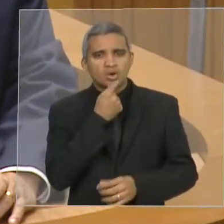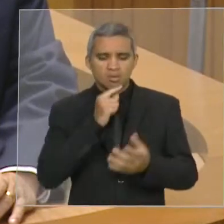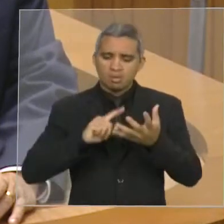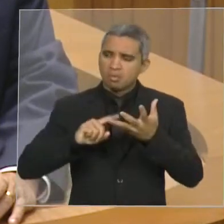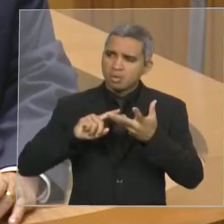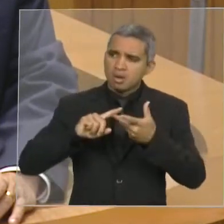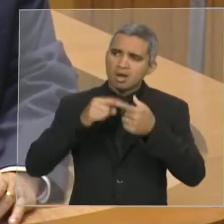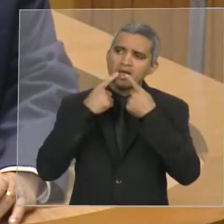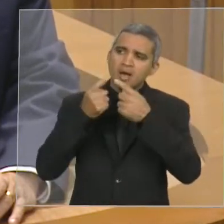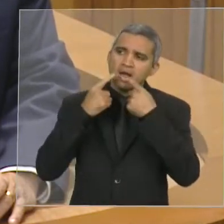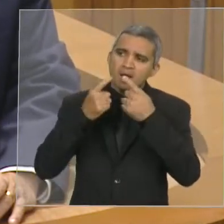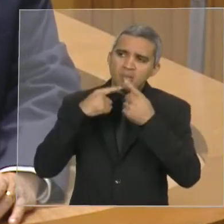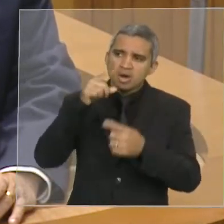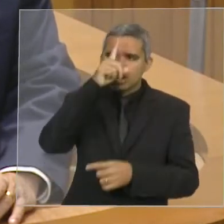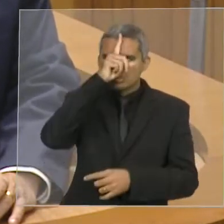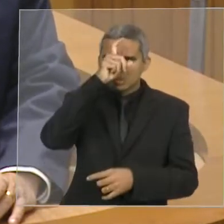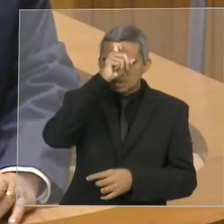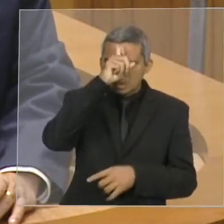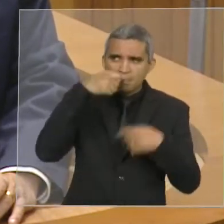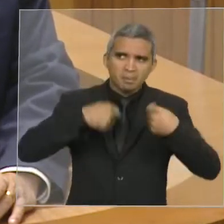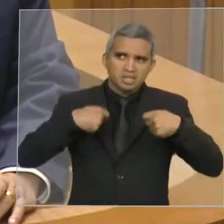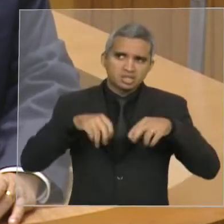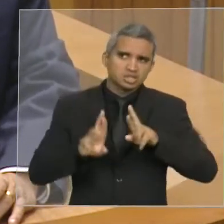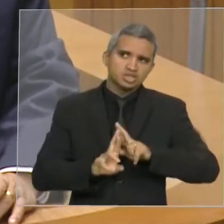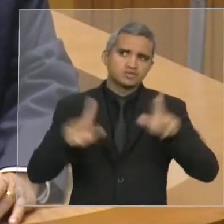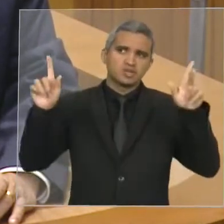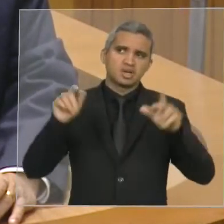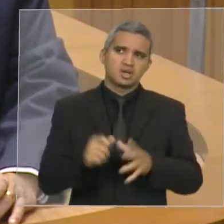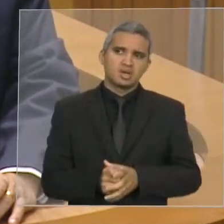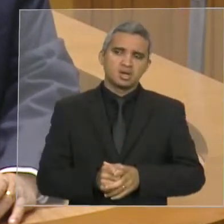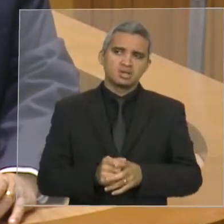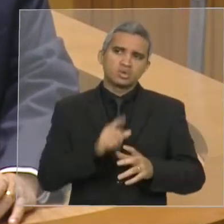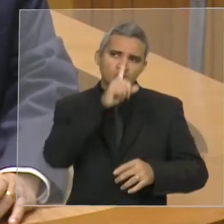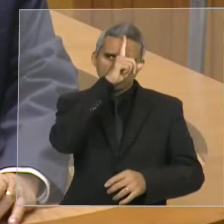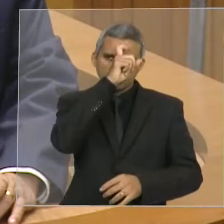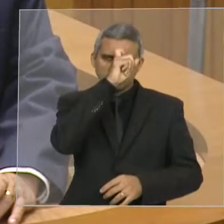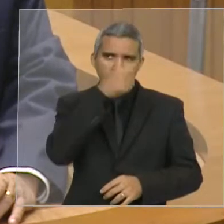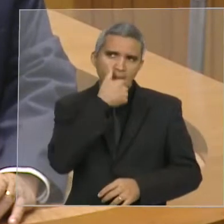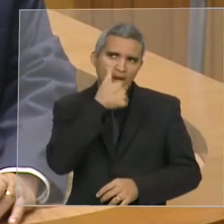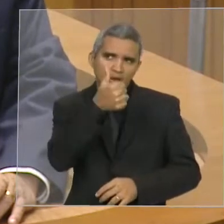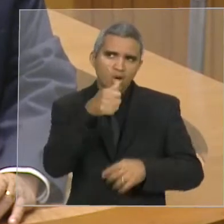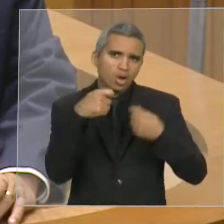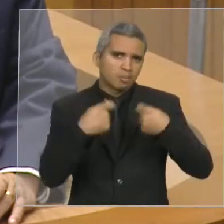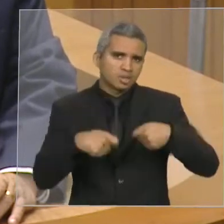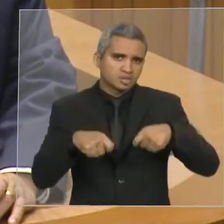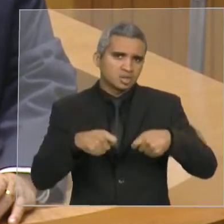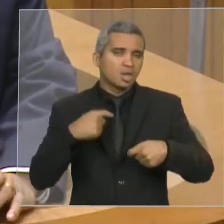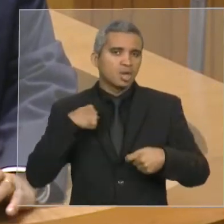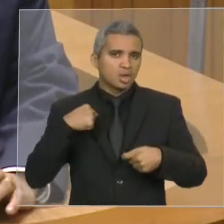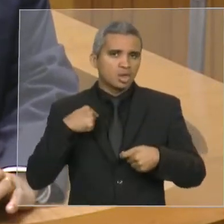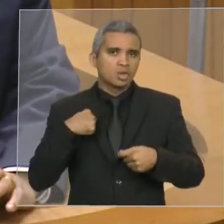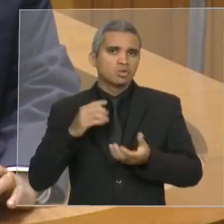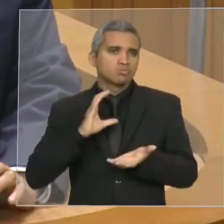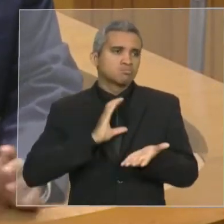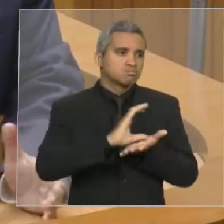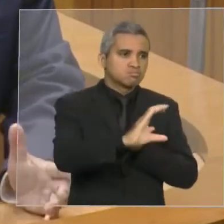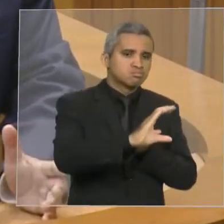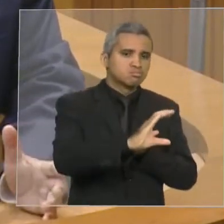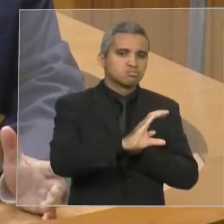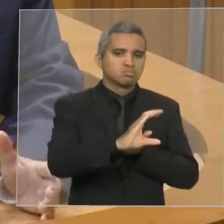sentido de fazer um hospital diferenciado para a cidade. Eu consegui algumas emendas no valor de